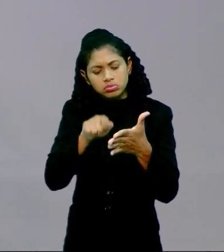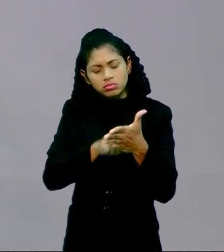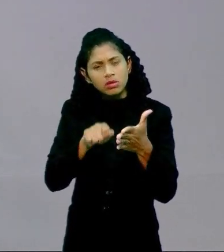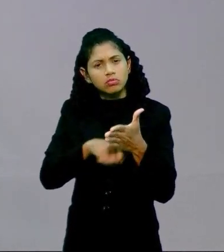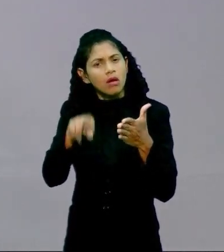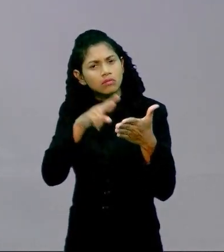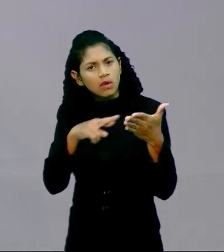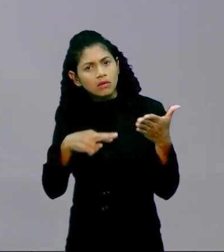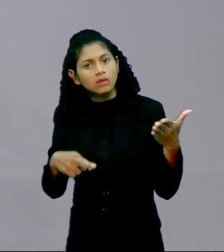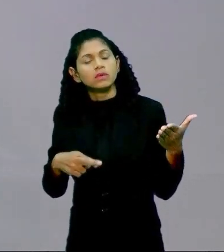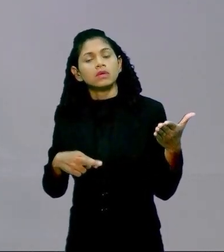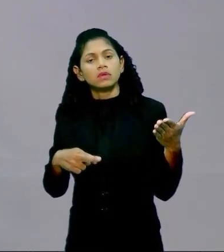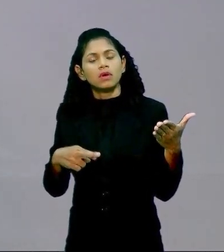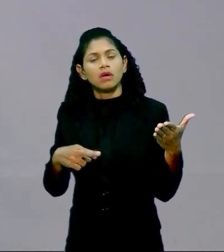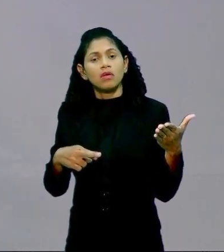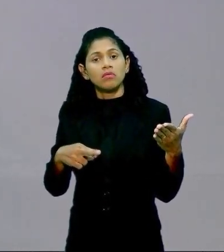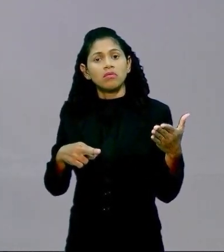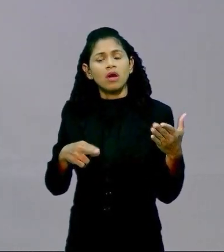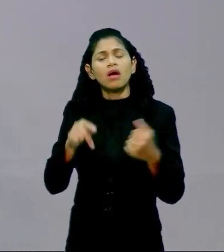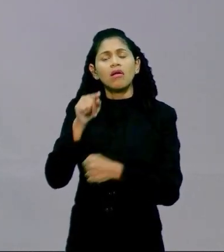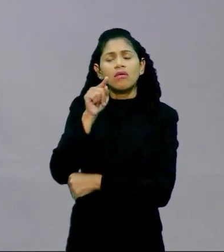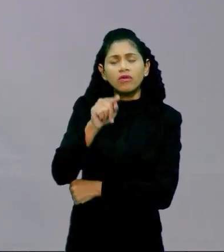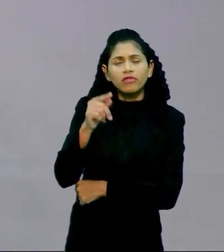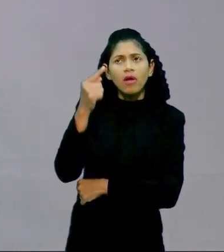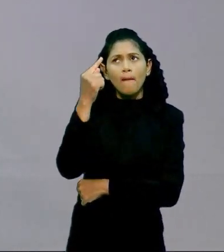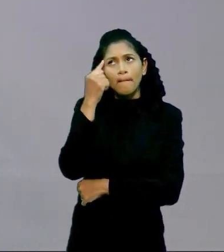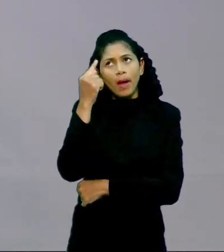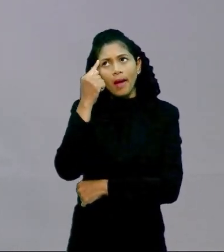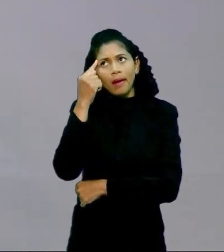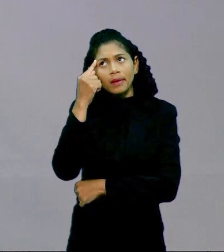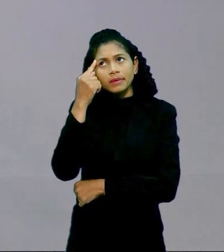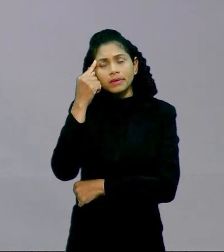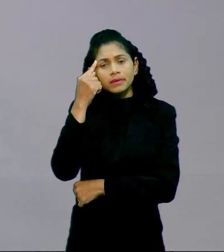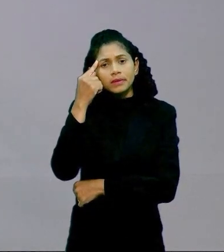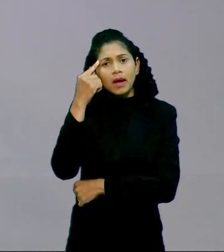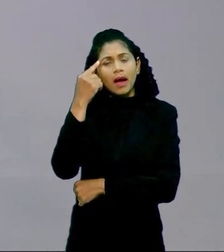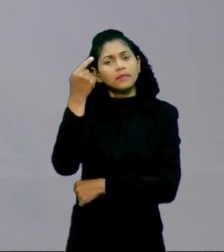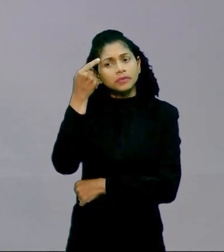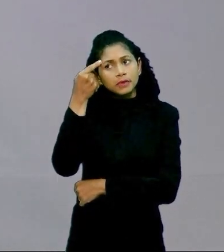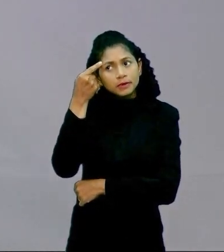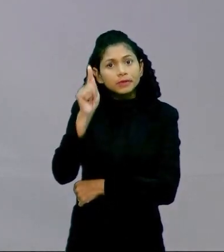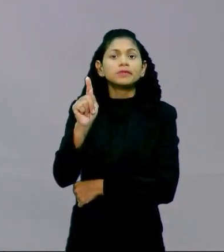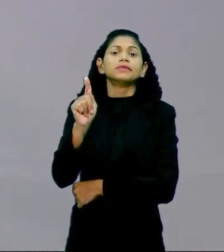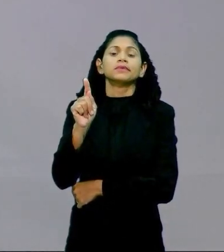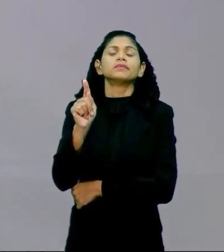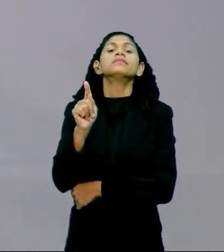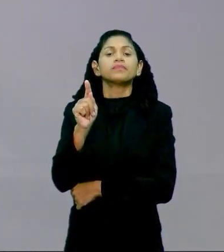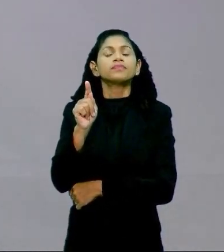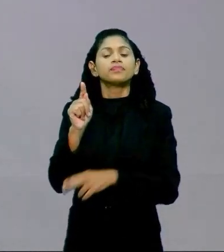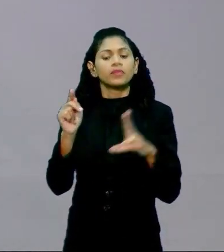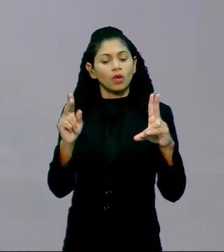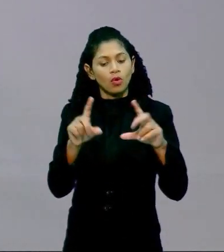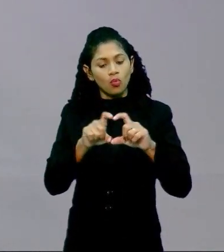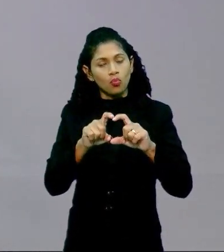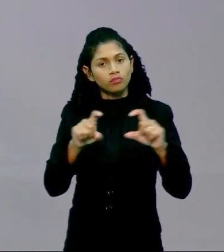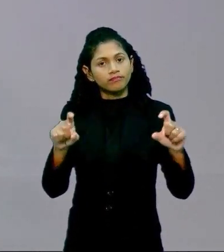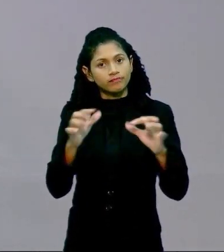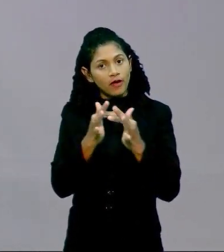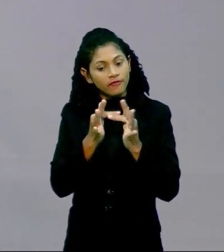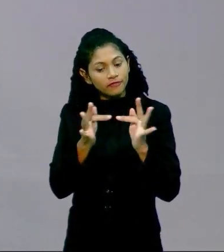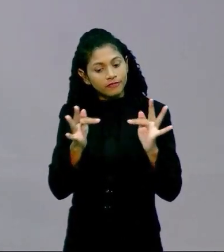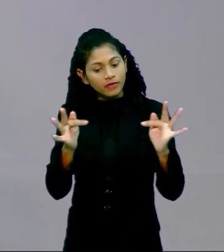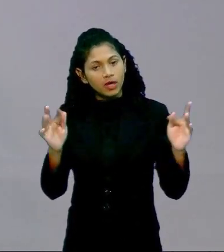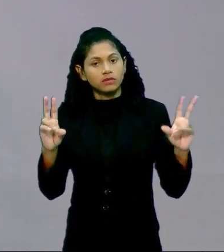nome. Ah, professor, lá no quarto, quinto ano, quando eu estava em fase de alfabetização, naquelas primeiras produções